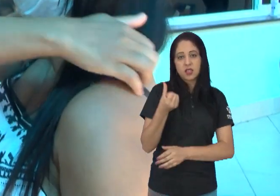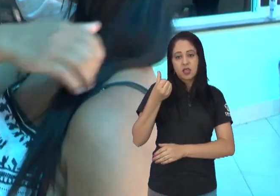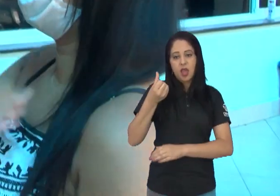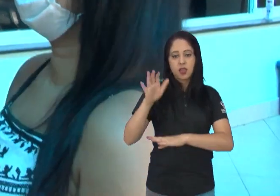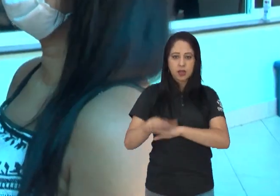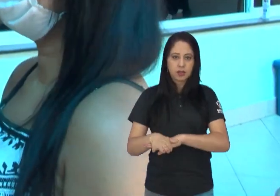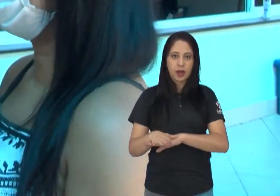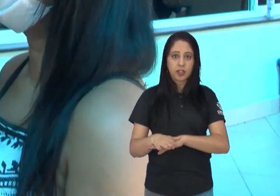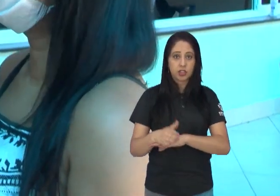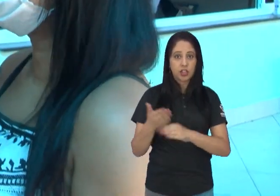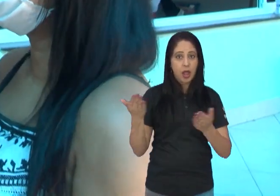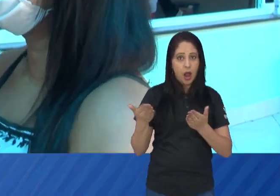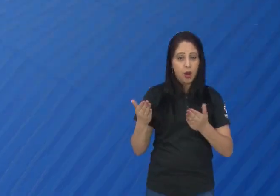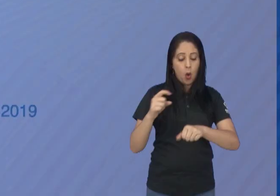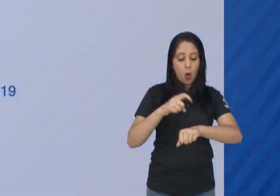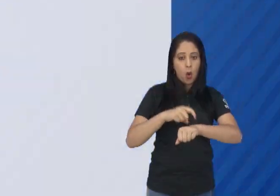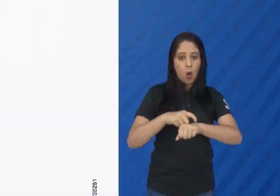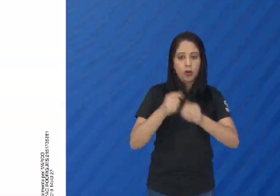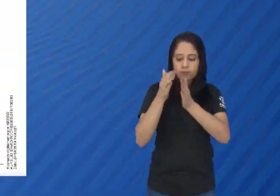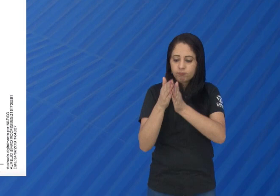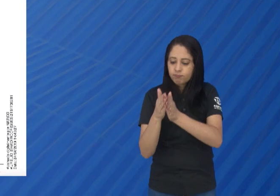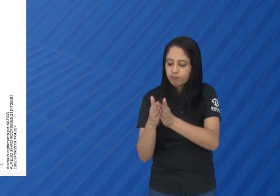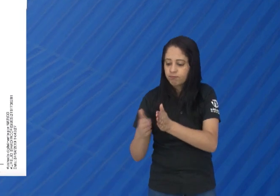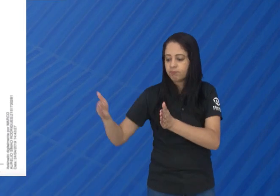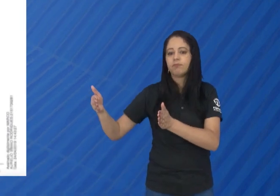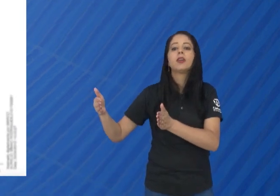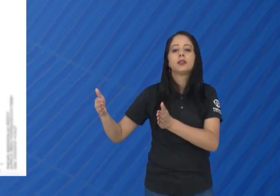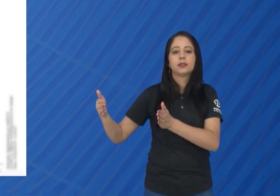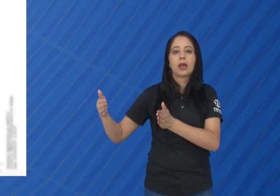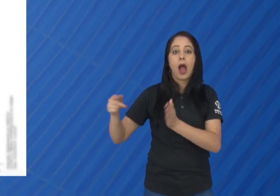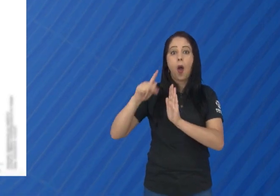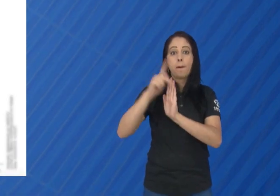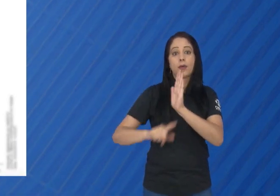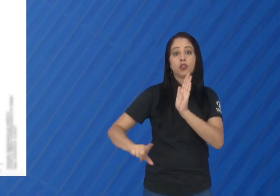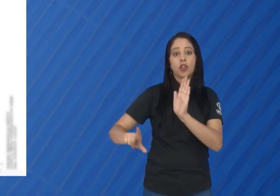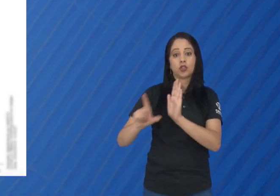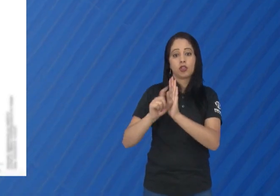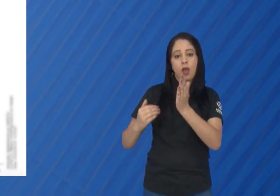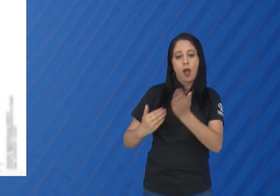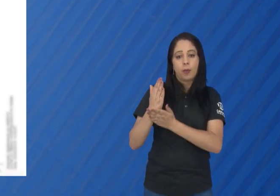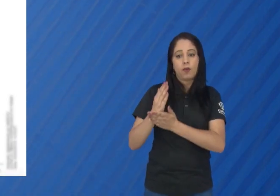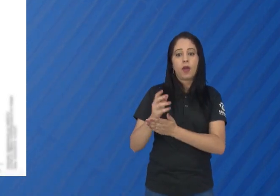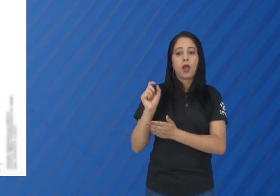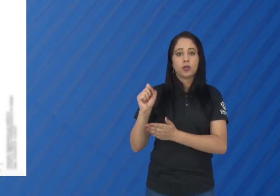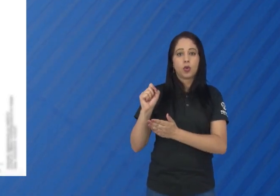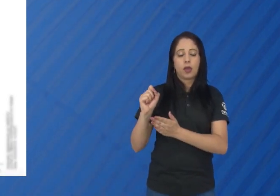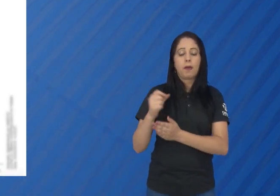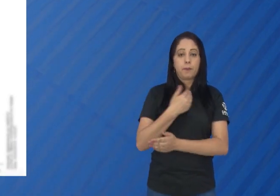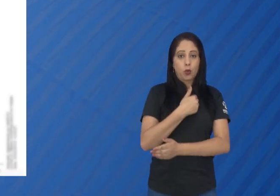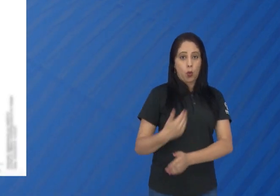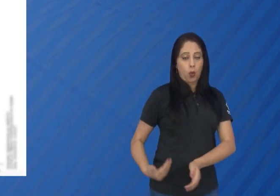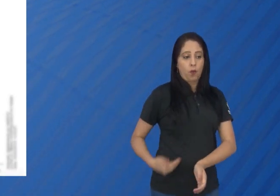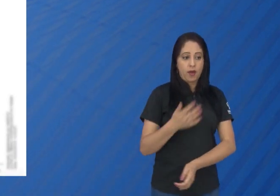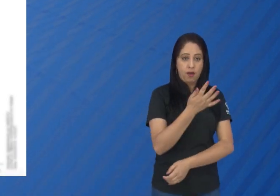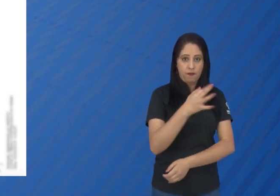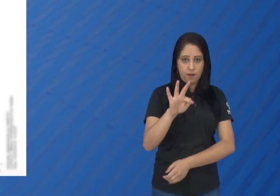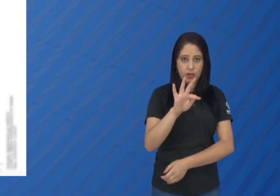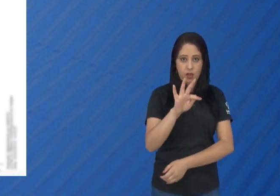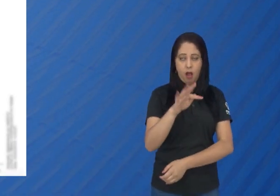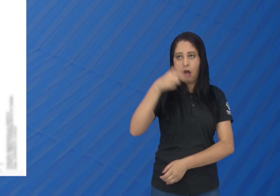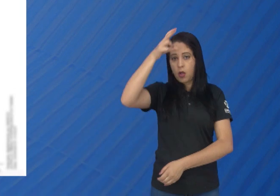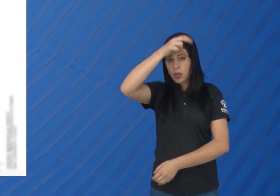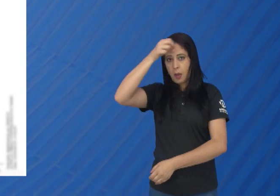Para ampliar este horário, o projeto aprovado autoriza a Prefeitura a firmar uma parceria com o governo